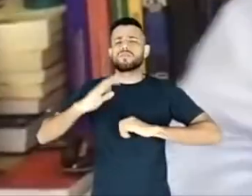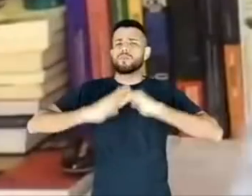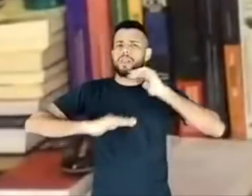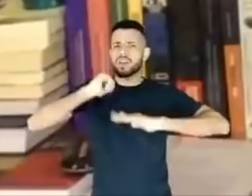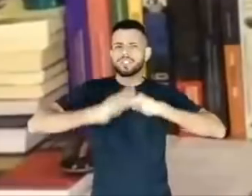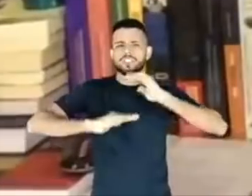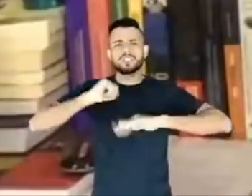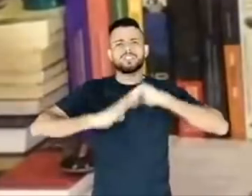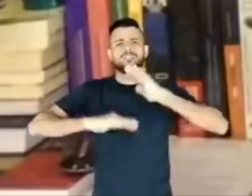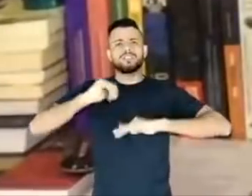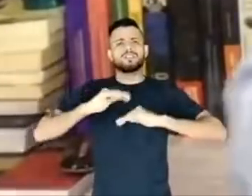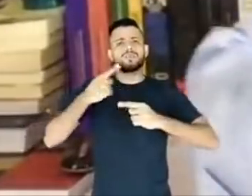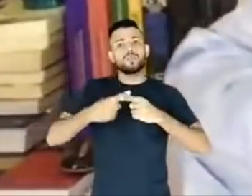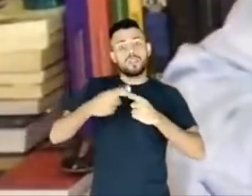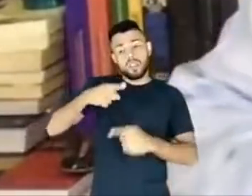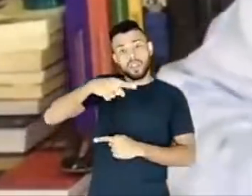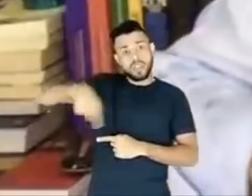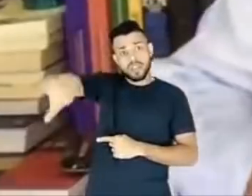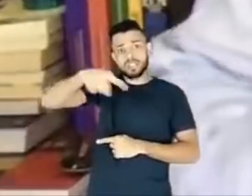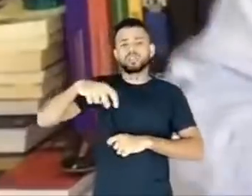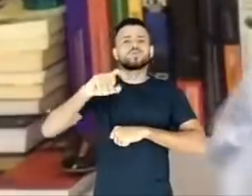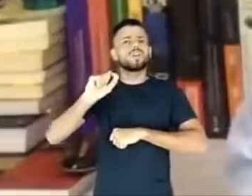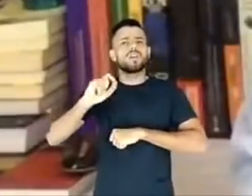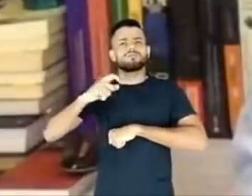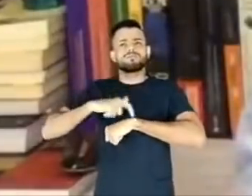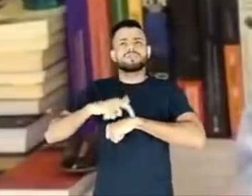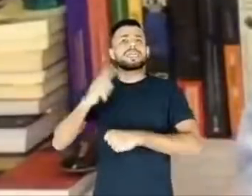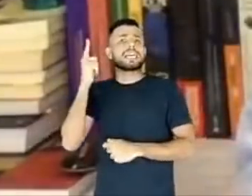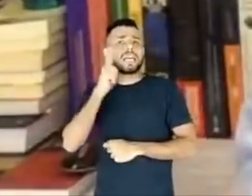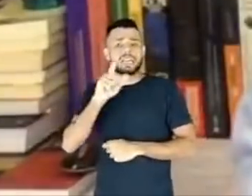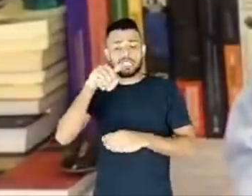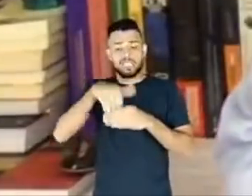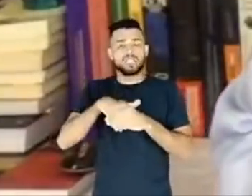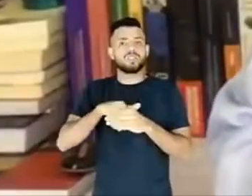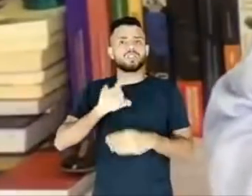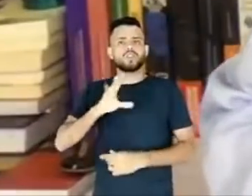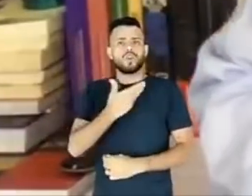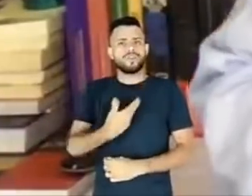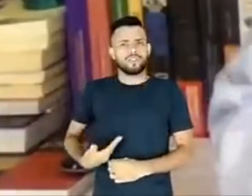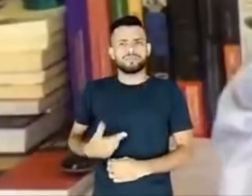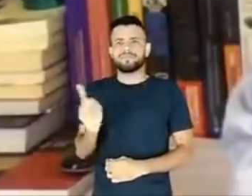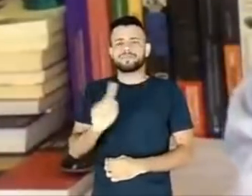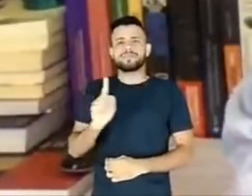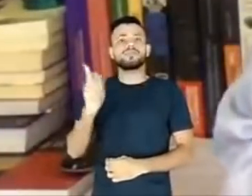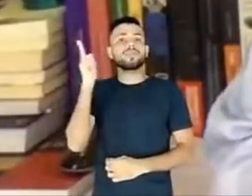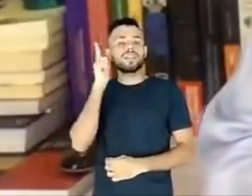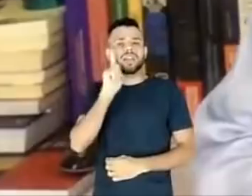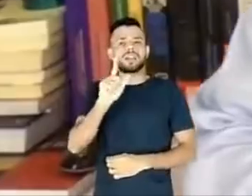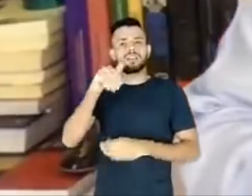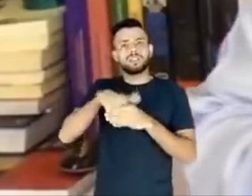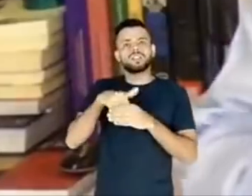eles são de uma geração que ganha as eleições não para governar. Eles ganham as eleições para vender